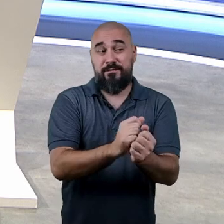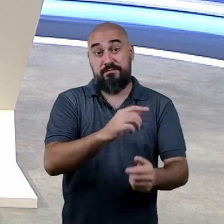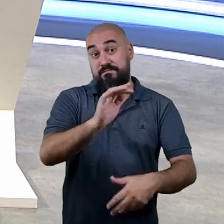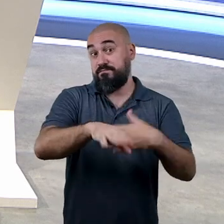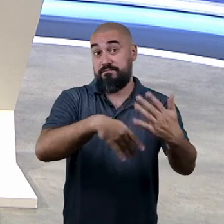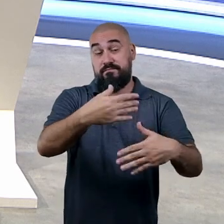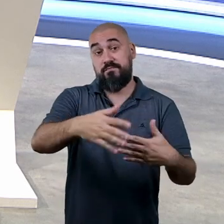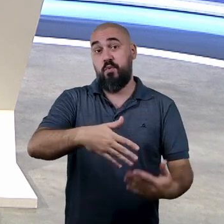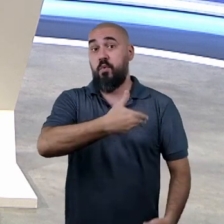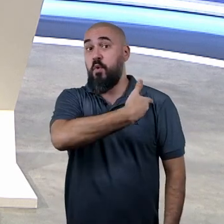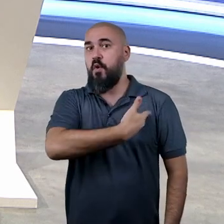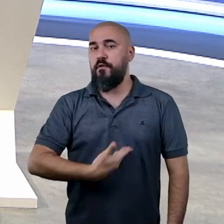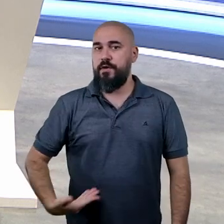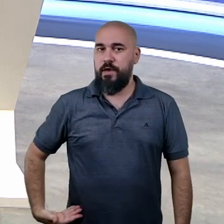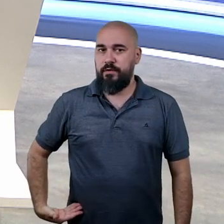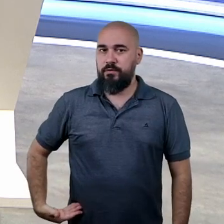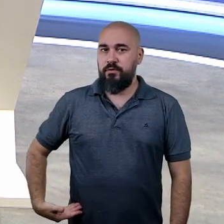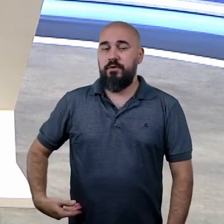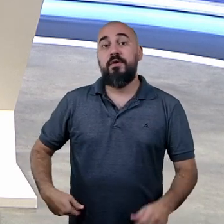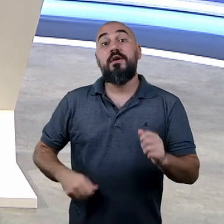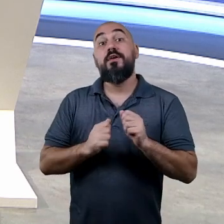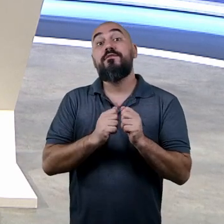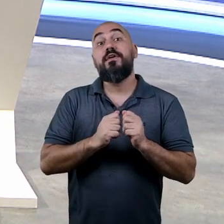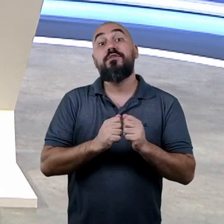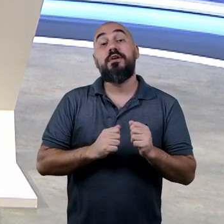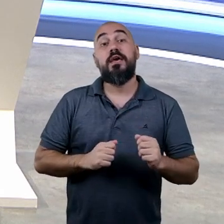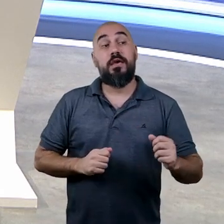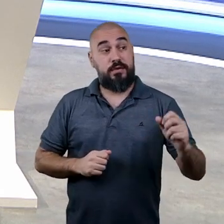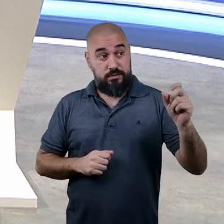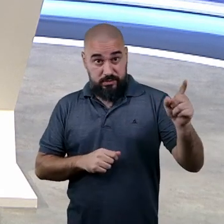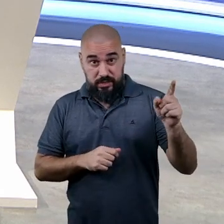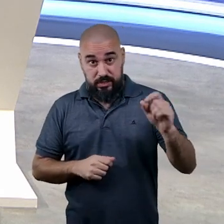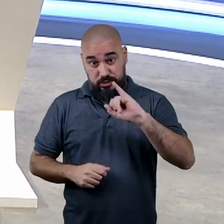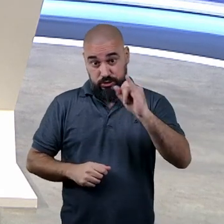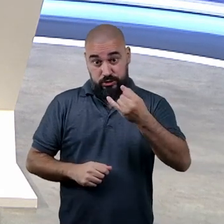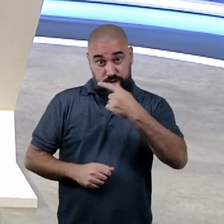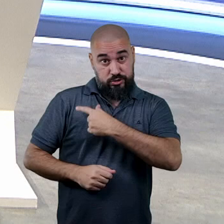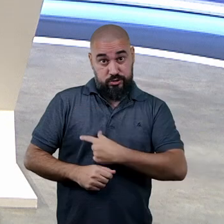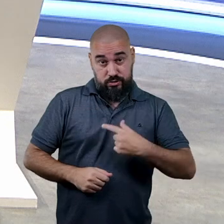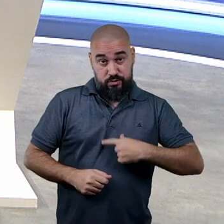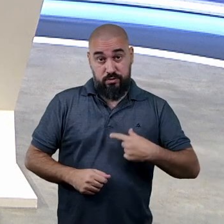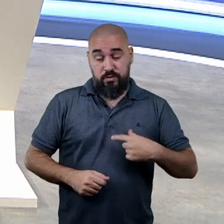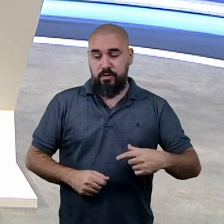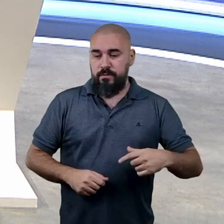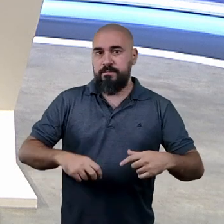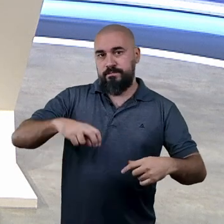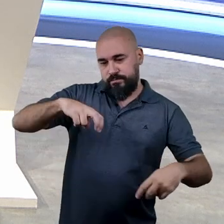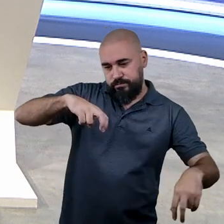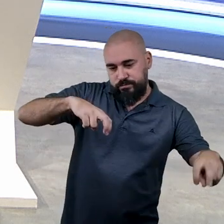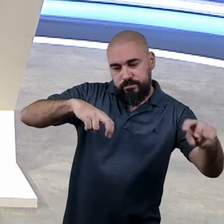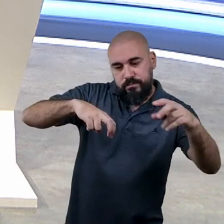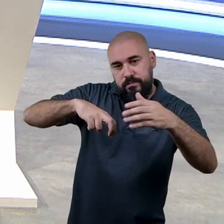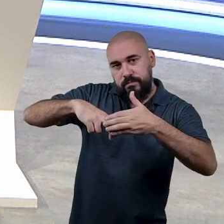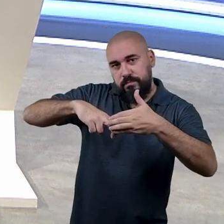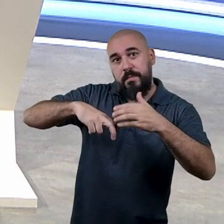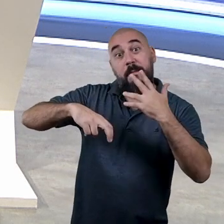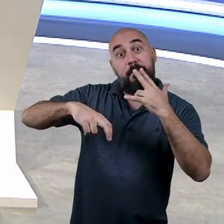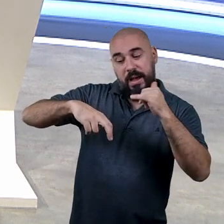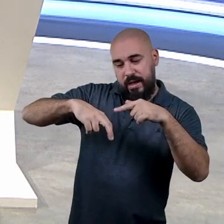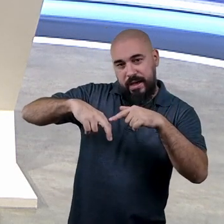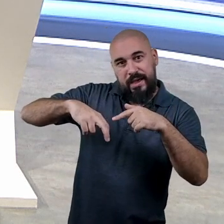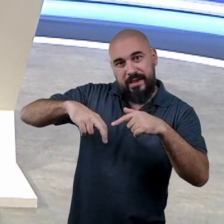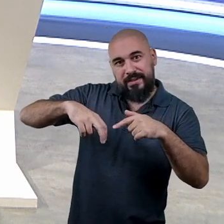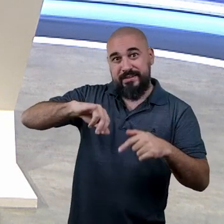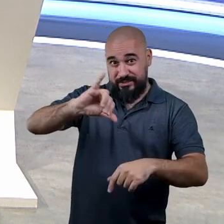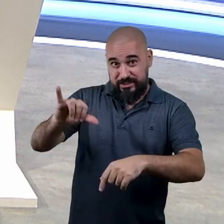Jacó pede que ele coloque a mão sobre a coxa. Então, há uma aliança estabelecida.